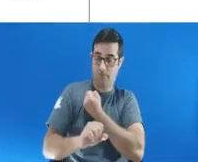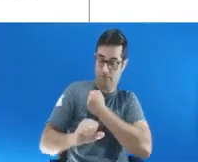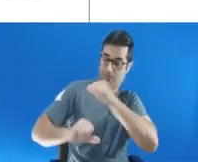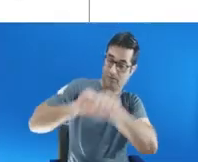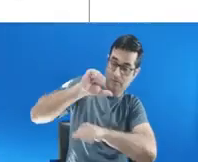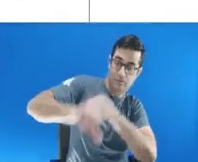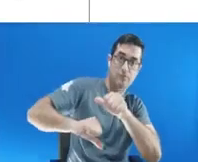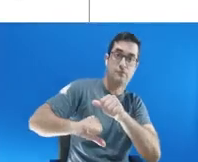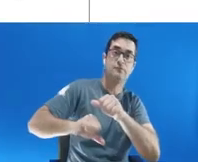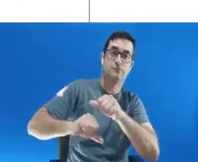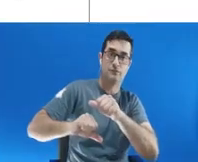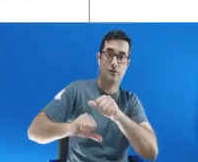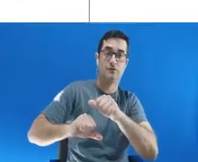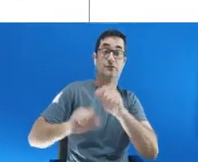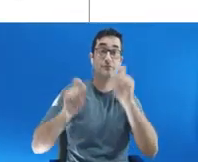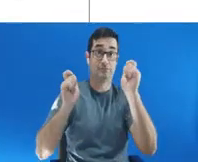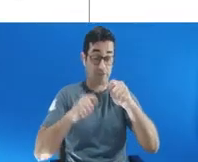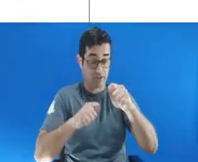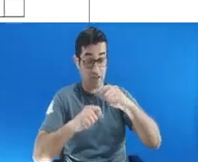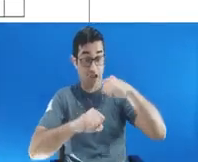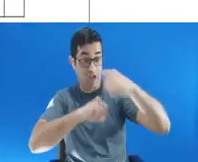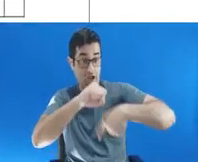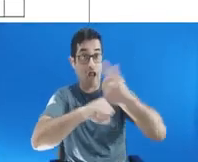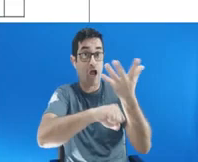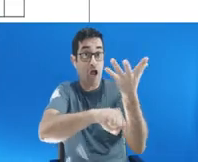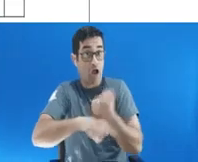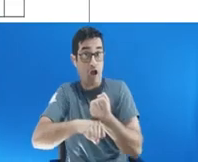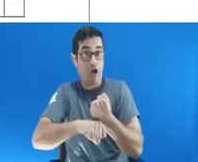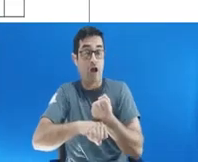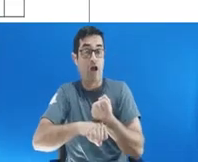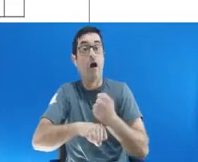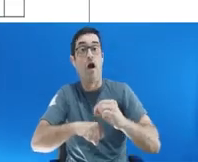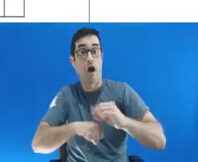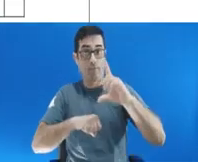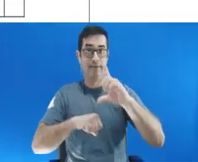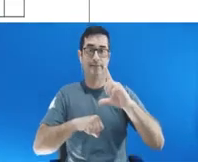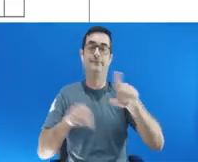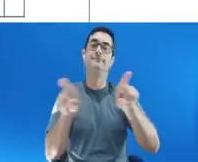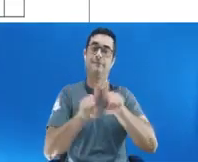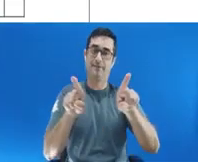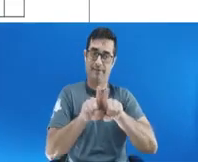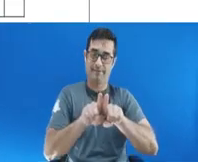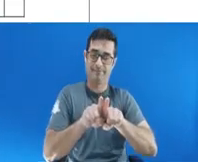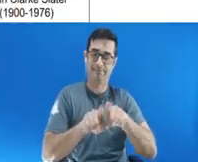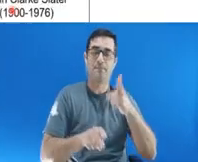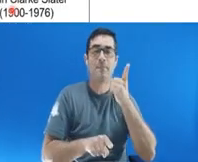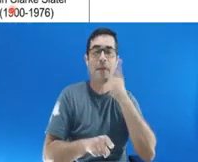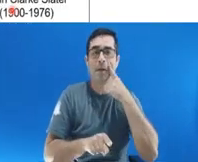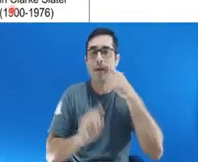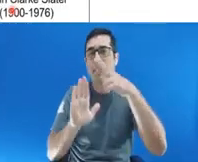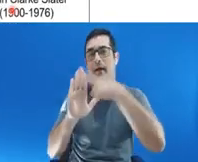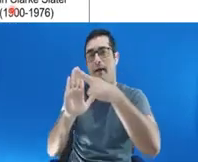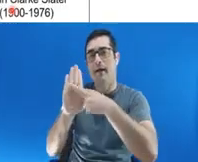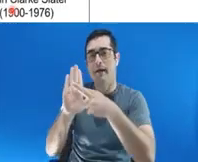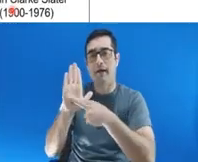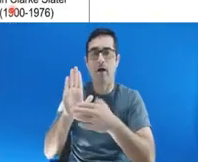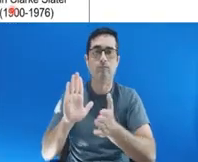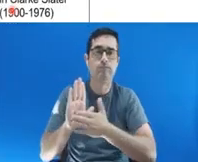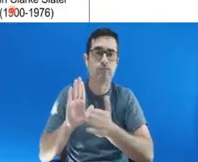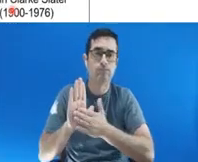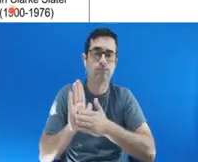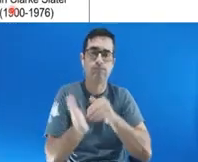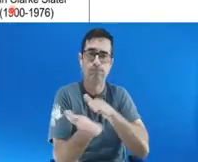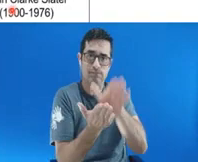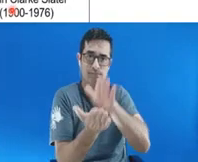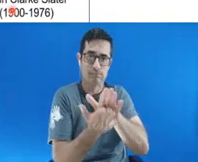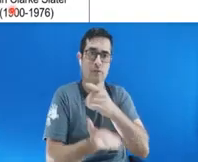efetiva. Agora aqui não. Para cá, eu vou ter que usar as regras propostas publicadas por esse senhor,